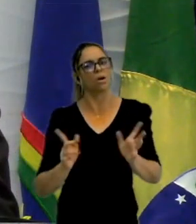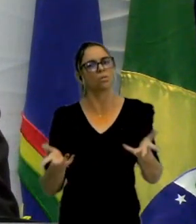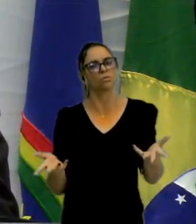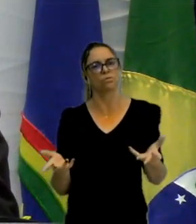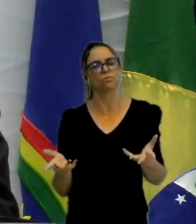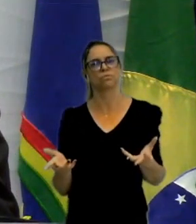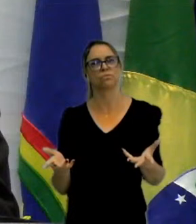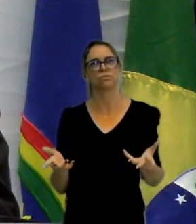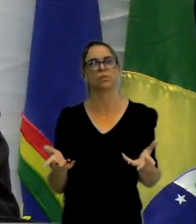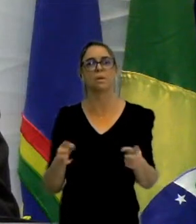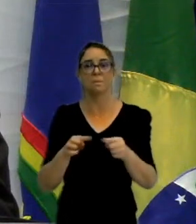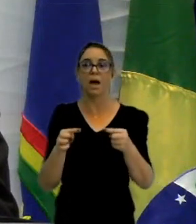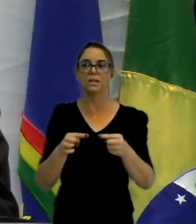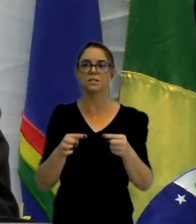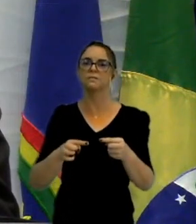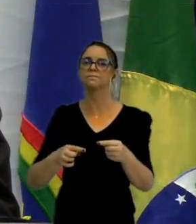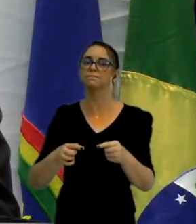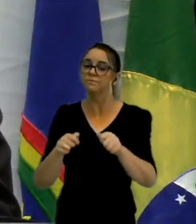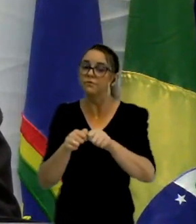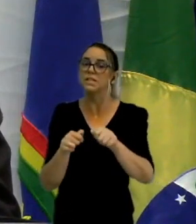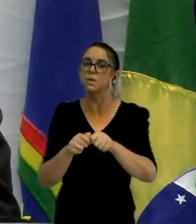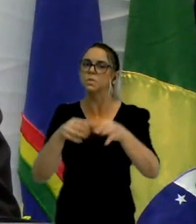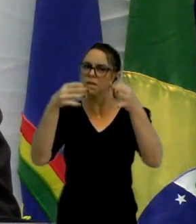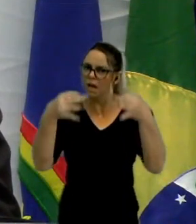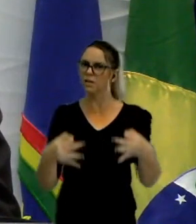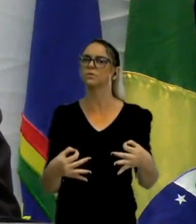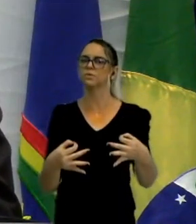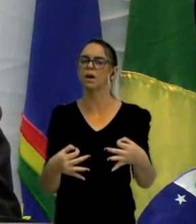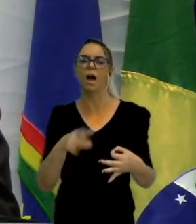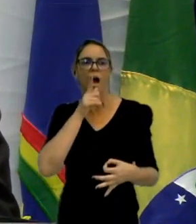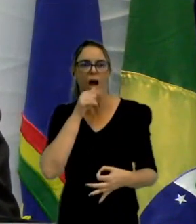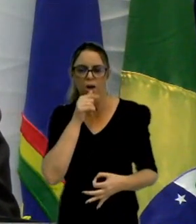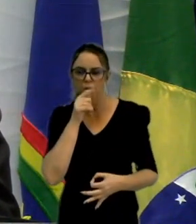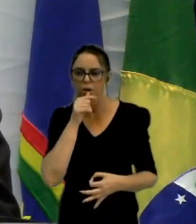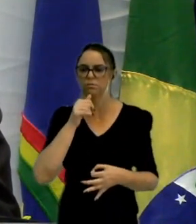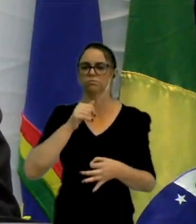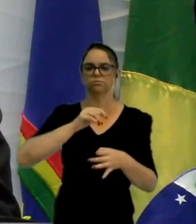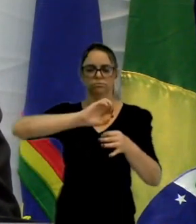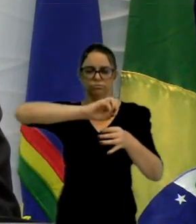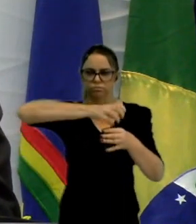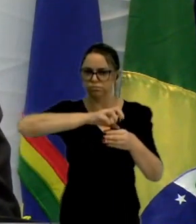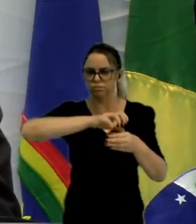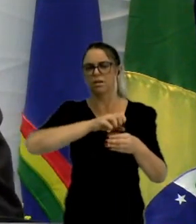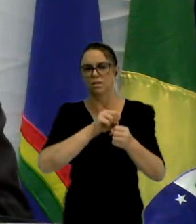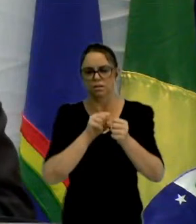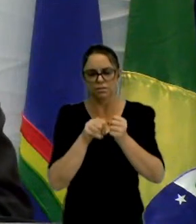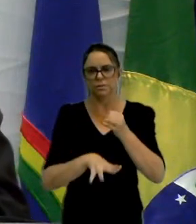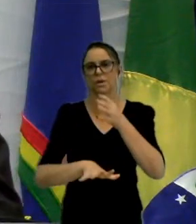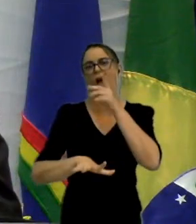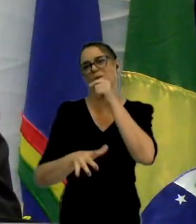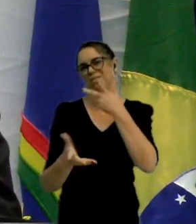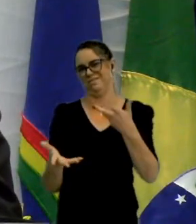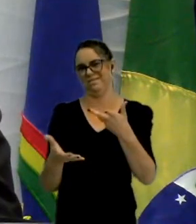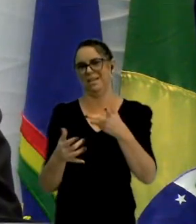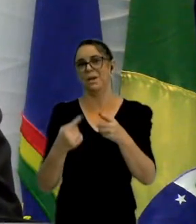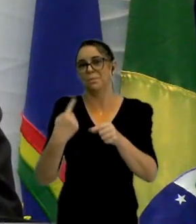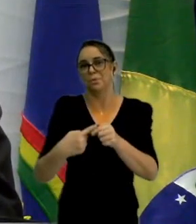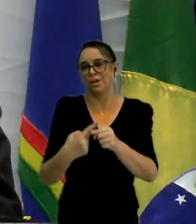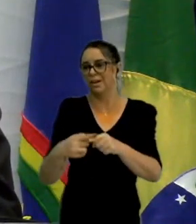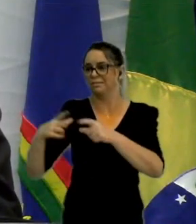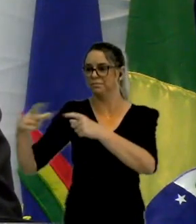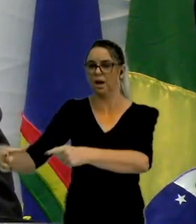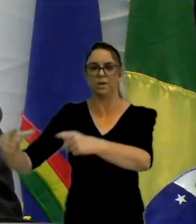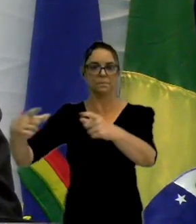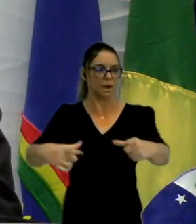que faça com o seu papel, que coloque água nas torneiras do nosso município. Porque nos quatro cantos do nosso município,